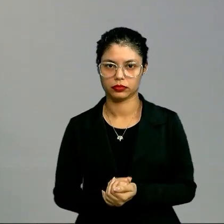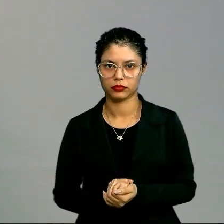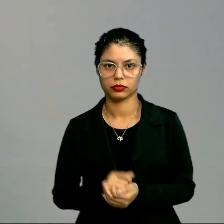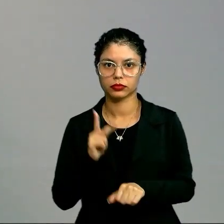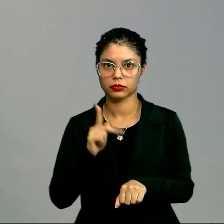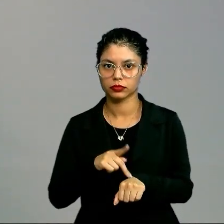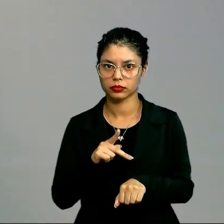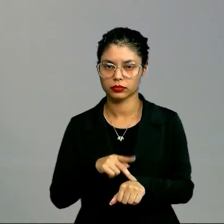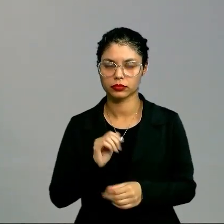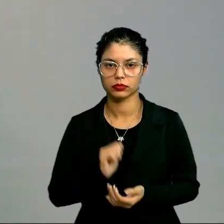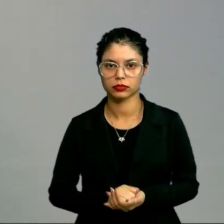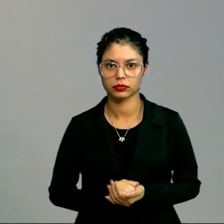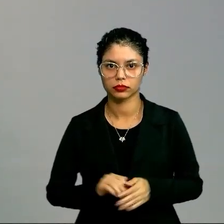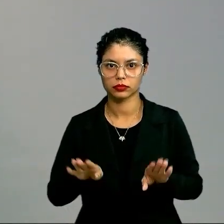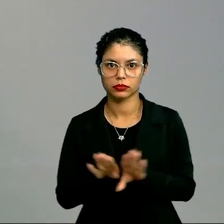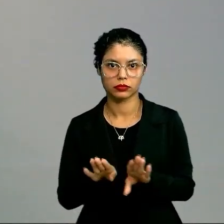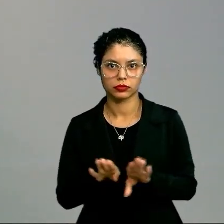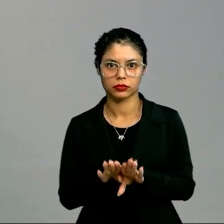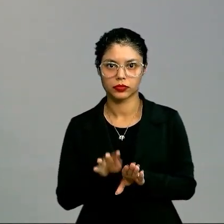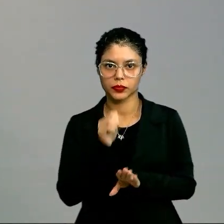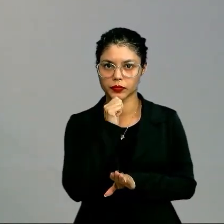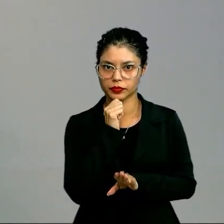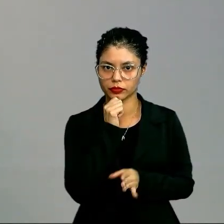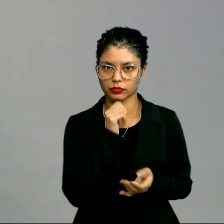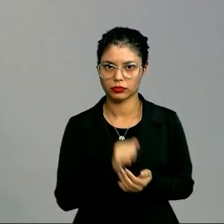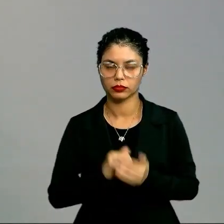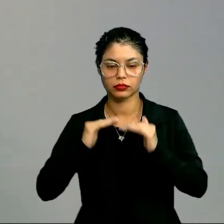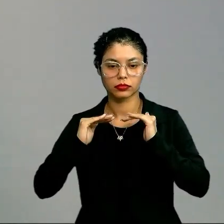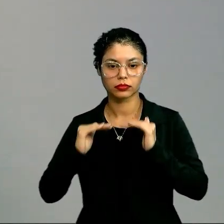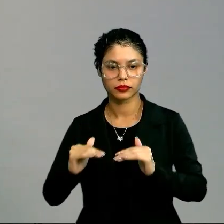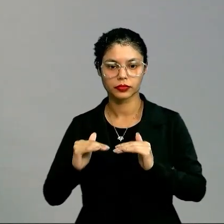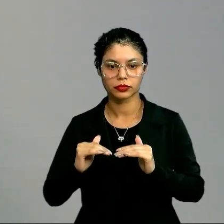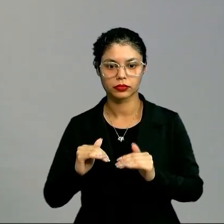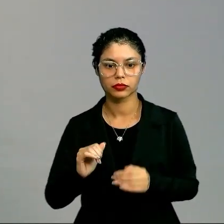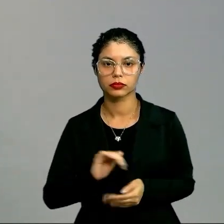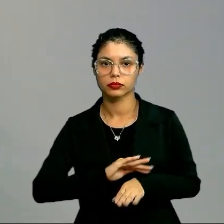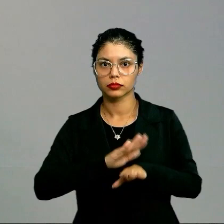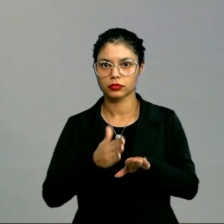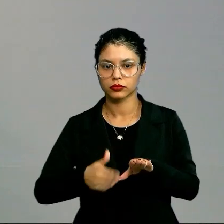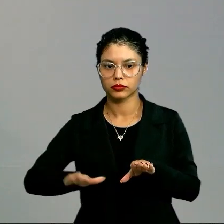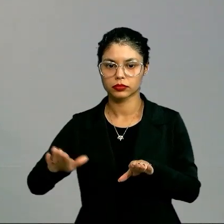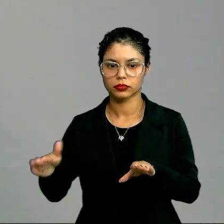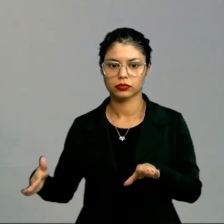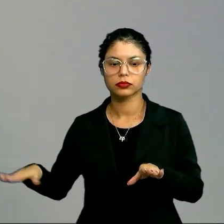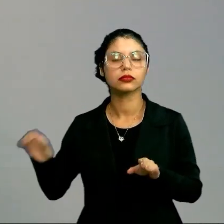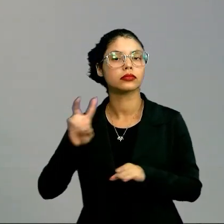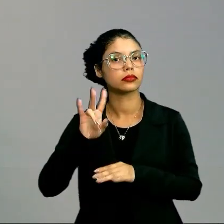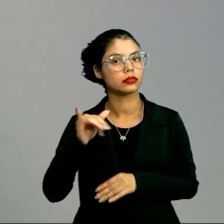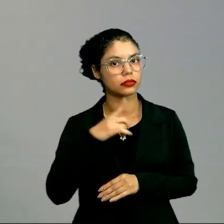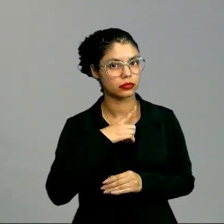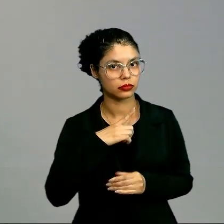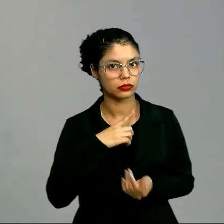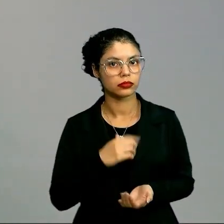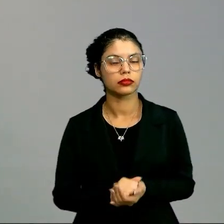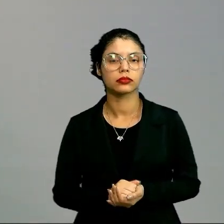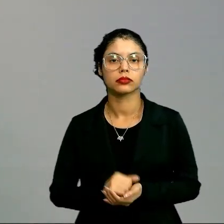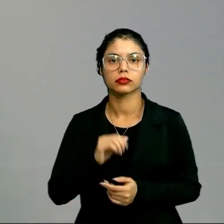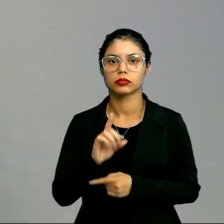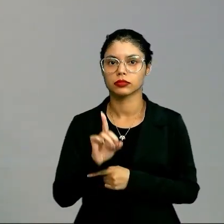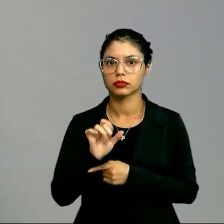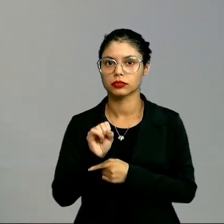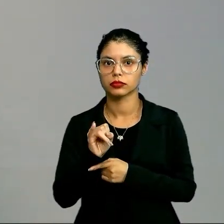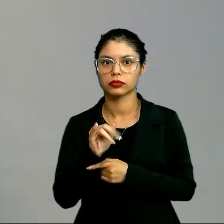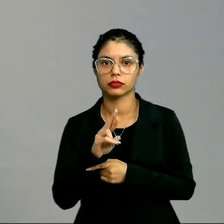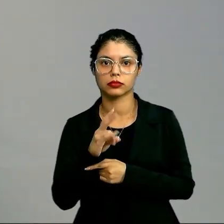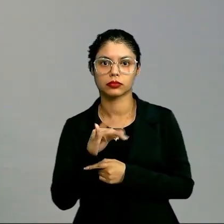uma pedra no lago, nós vamos perturbar aquele equilíbrio. Então as ondas serão formadas e nós temos uma dissipação